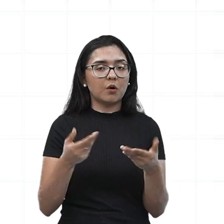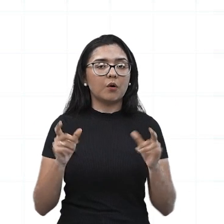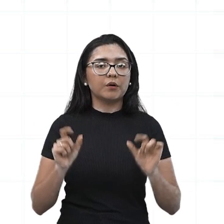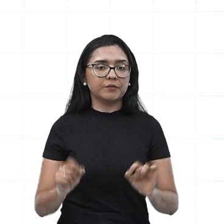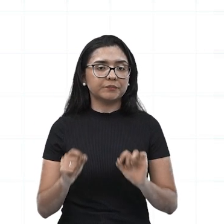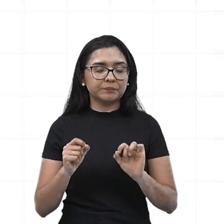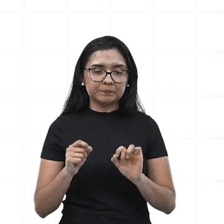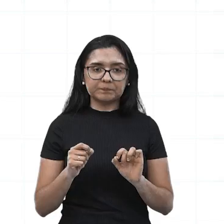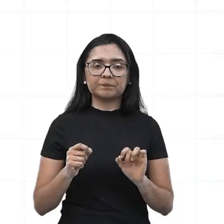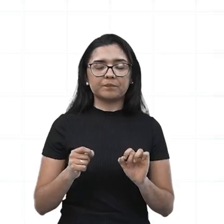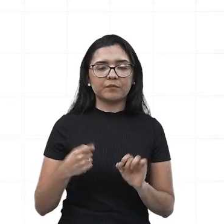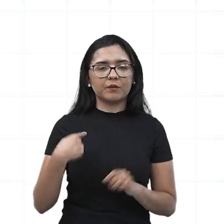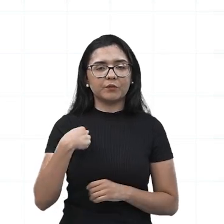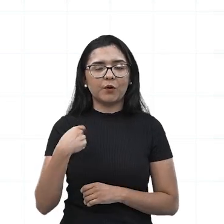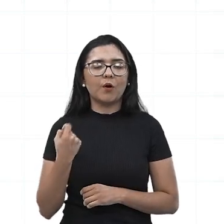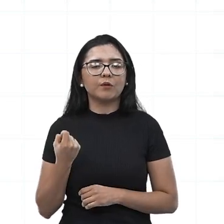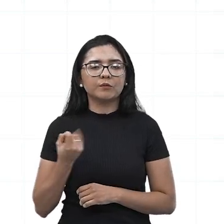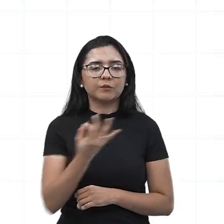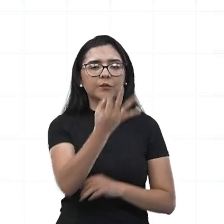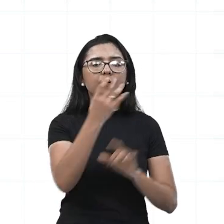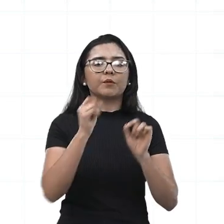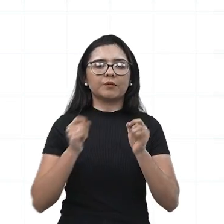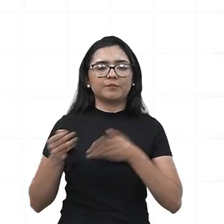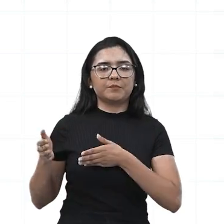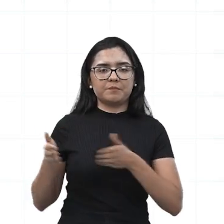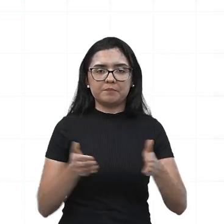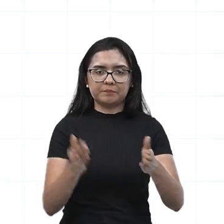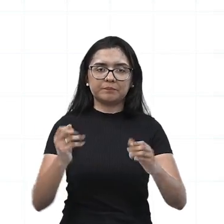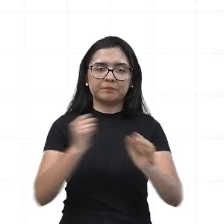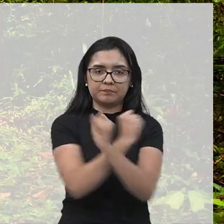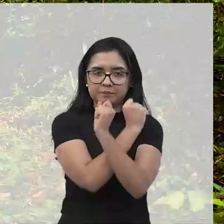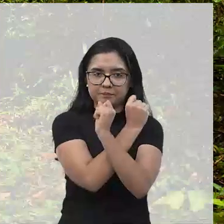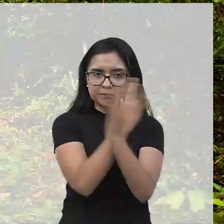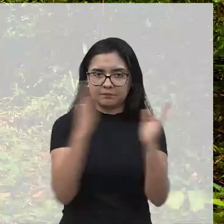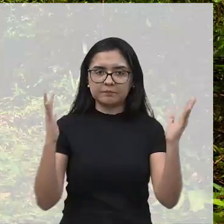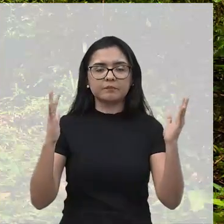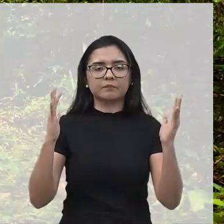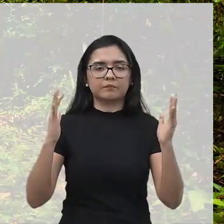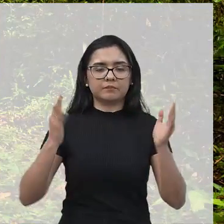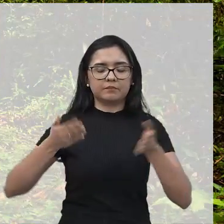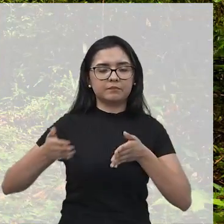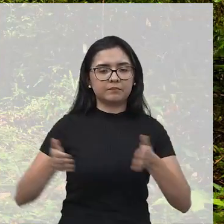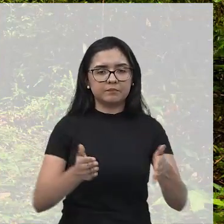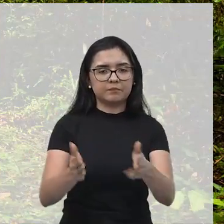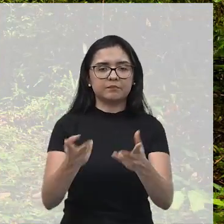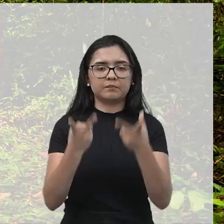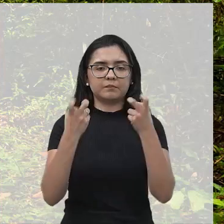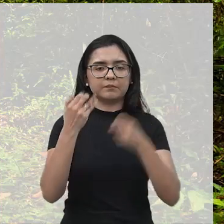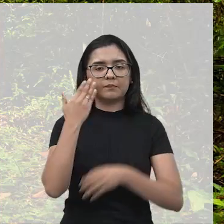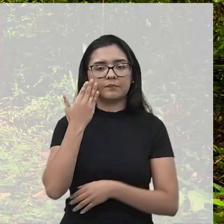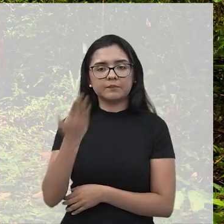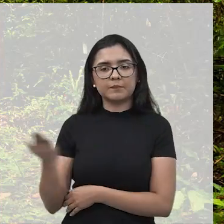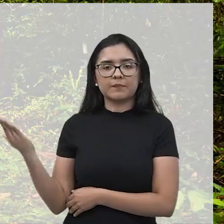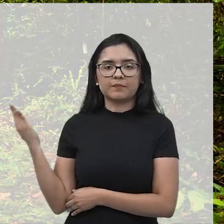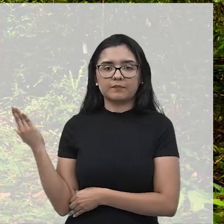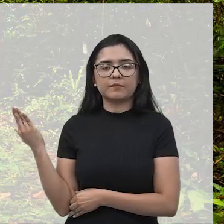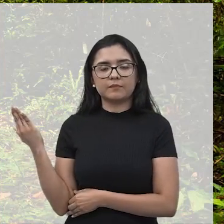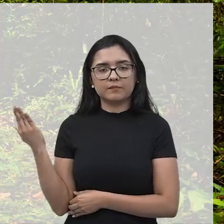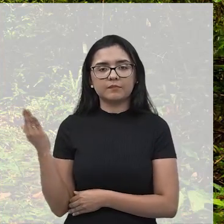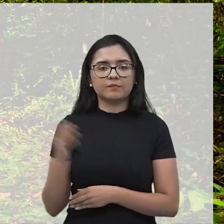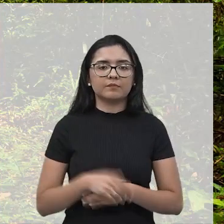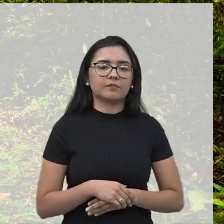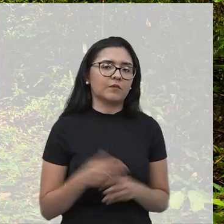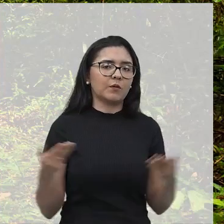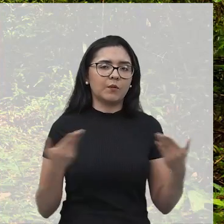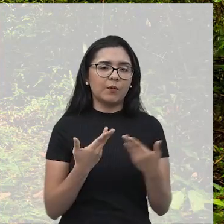vocês, vamos viajar num caminho, numa floresta. E você, olha só que linda a floresta. Hoje em dia, com